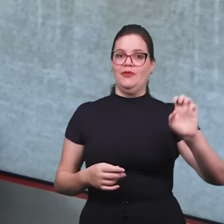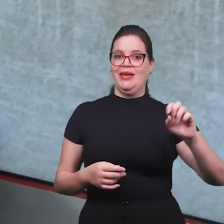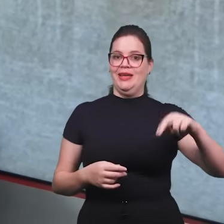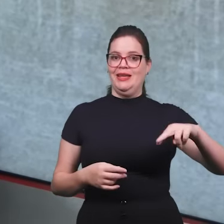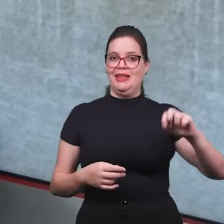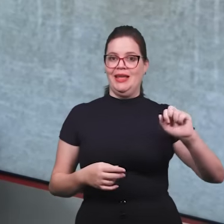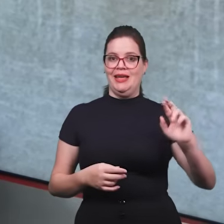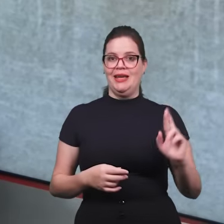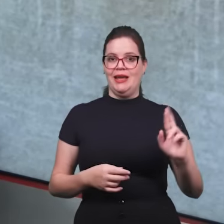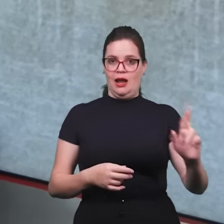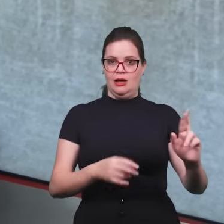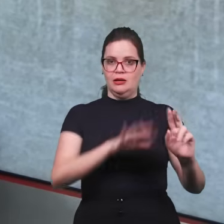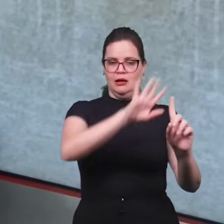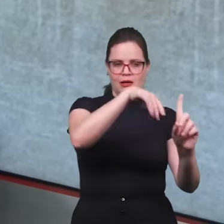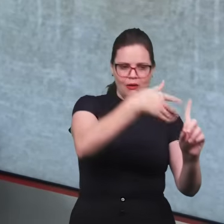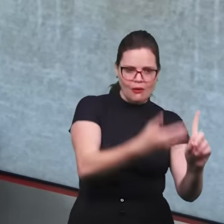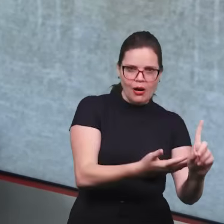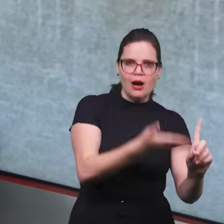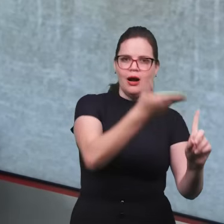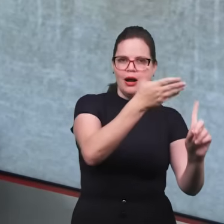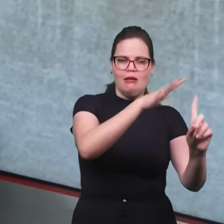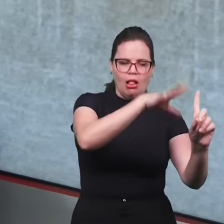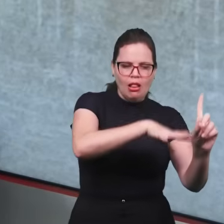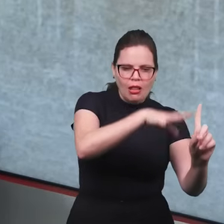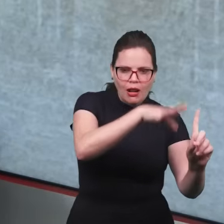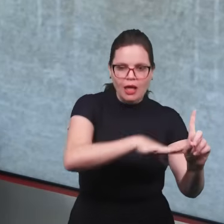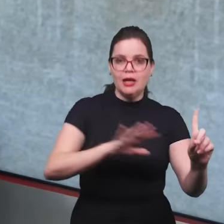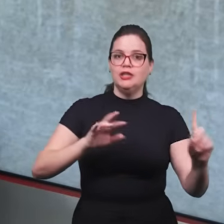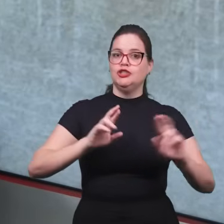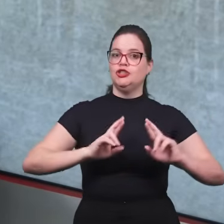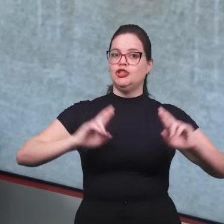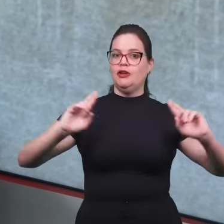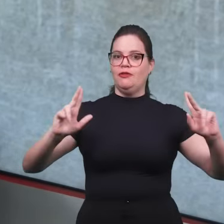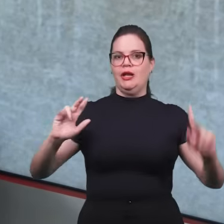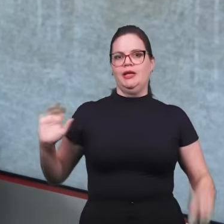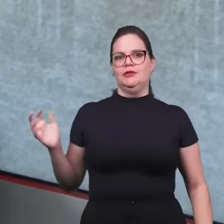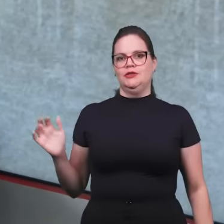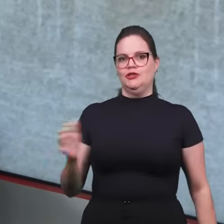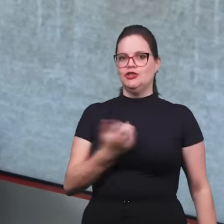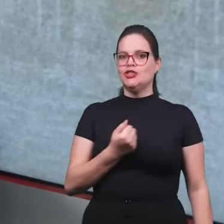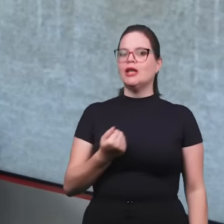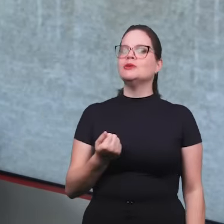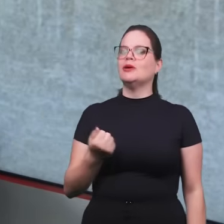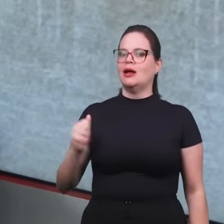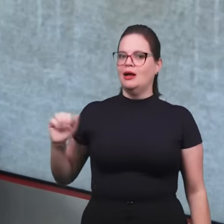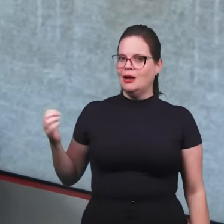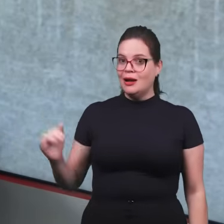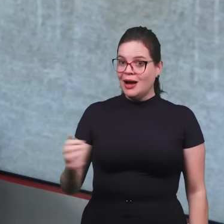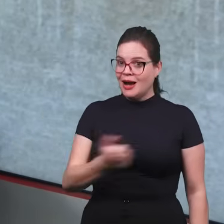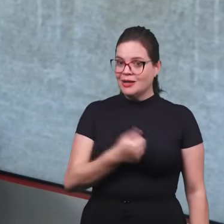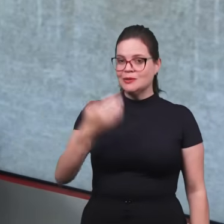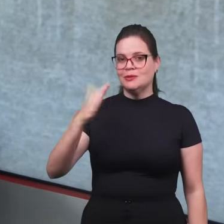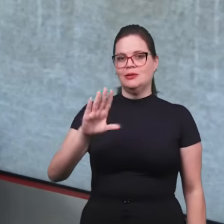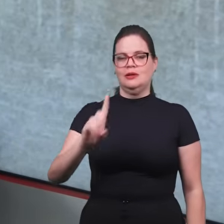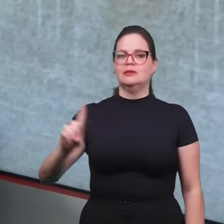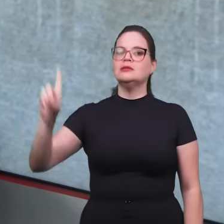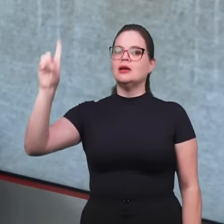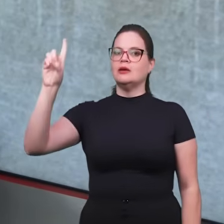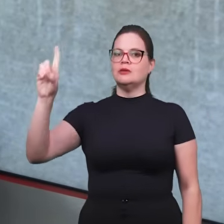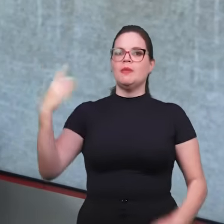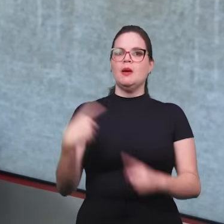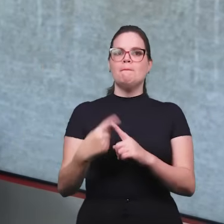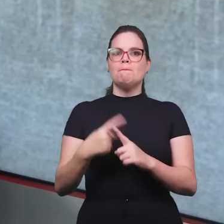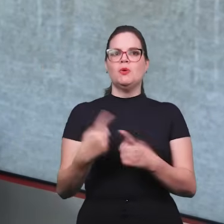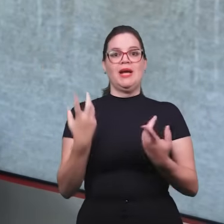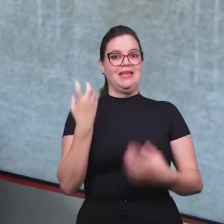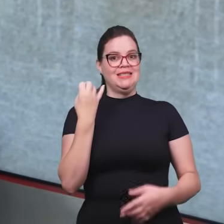adorar e venerar precisa ser cuidadosamente avaliada. Quando a chamada veneração ultrapassa o campo da